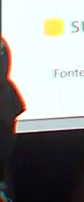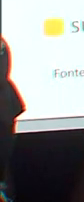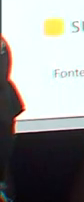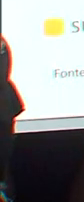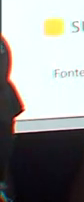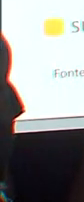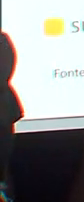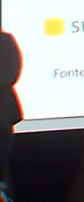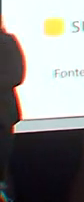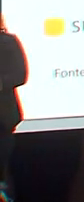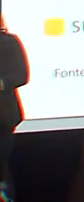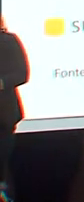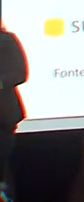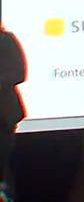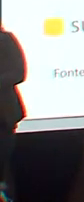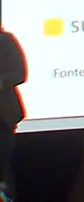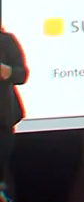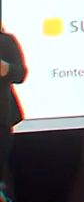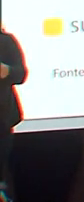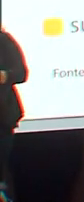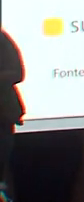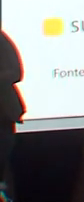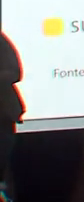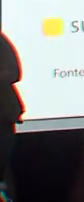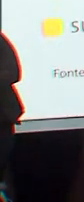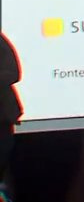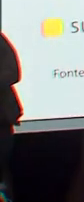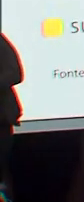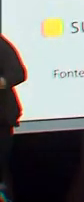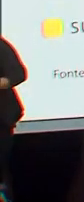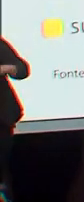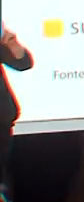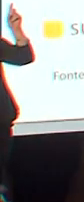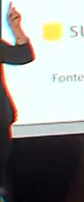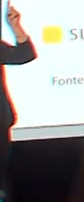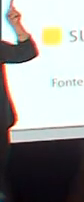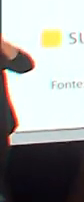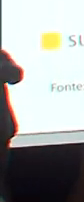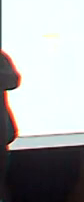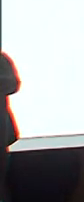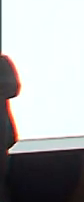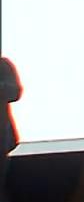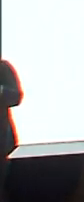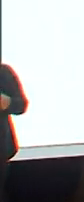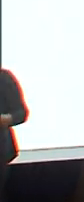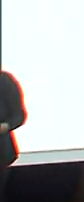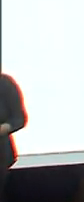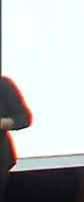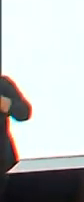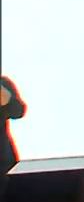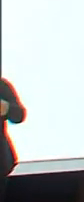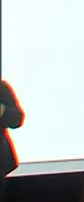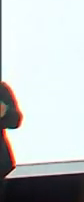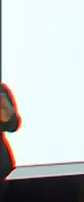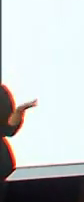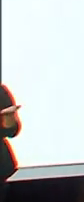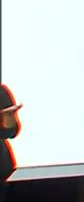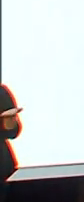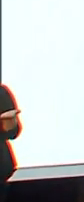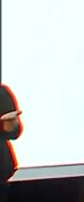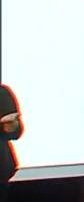a 14 anos. E esse público, hoje,